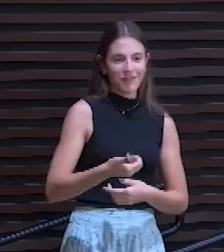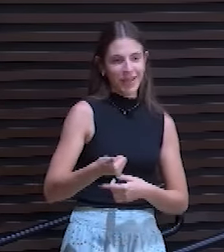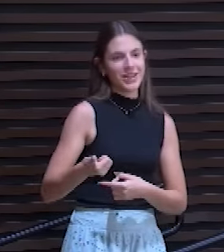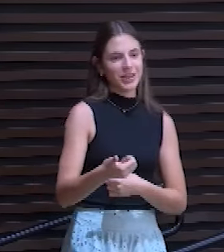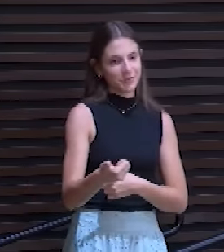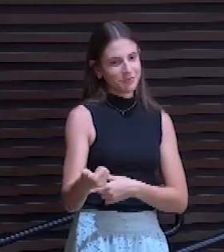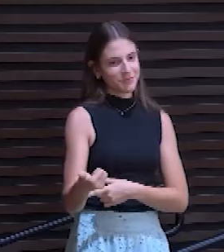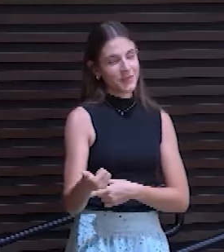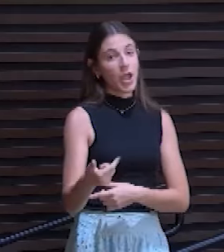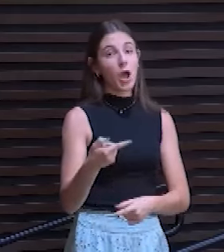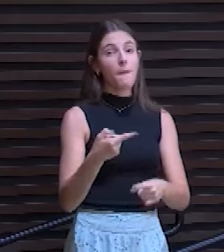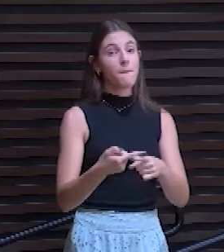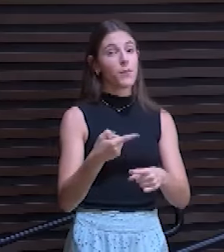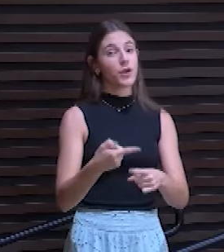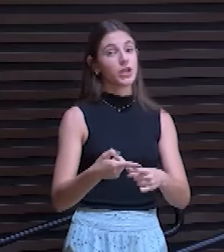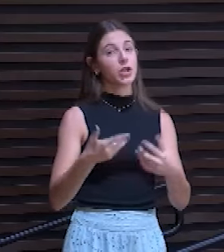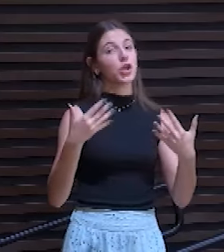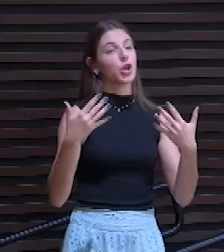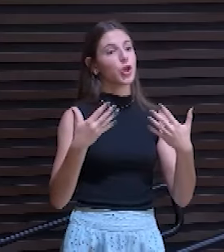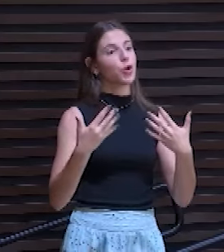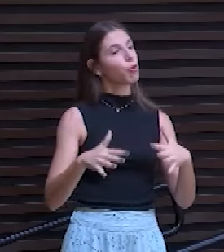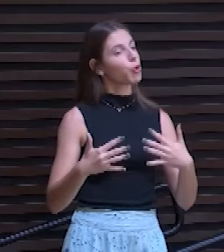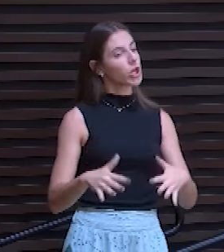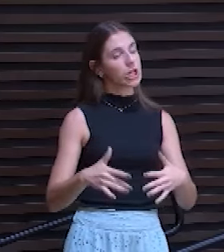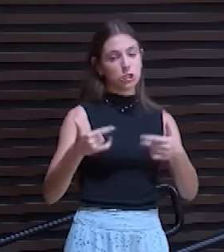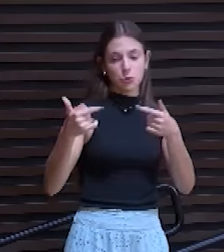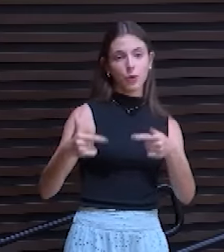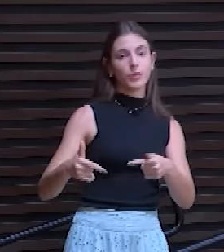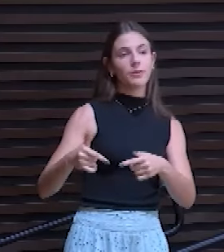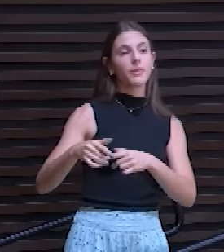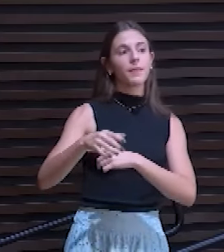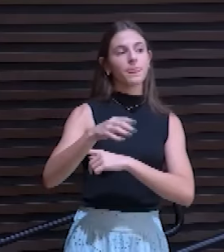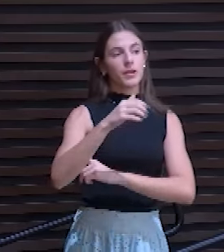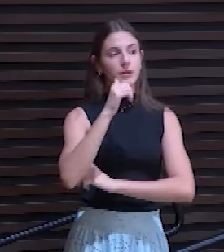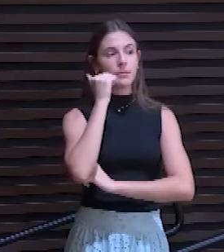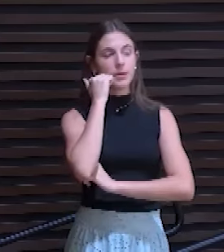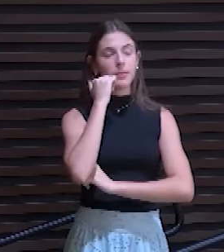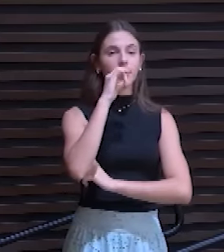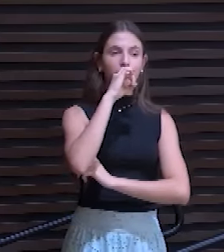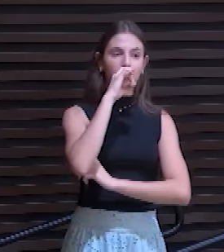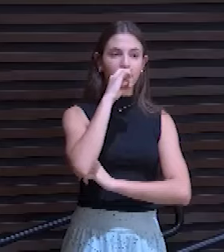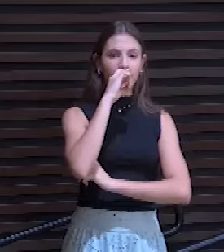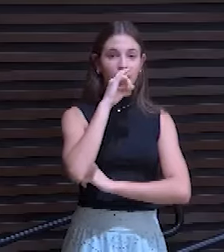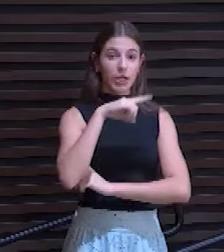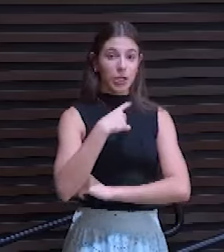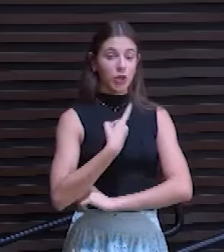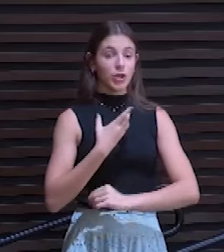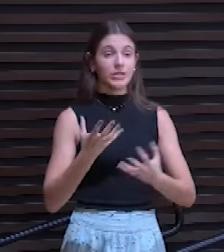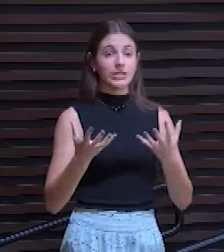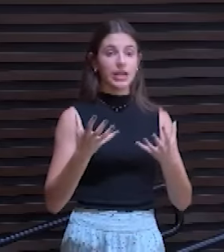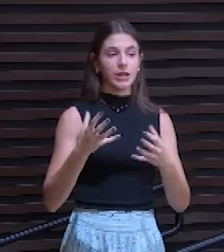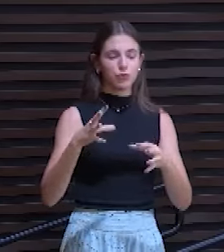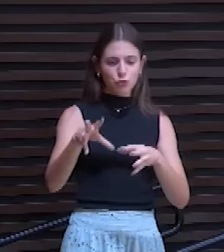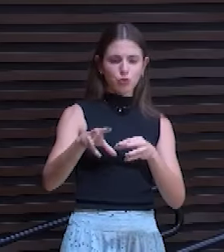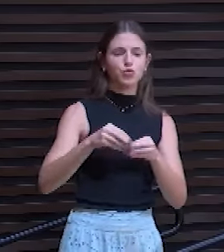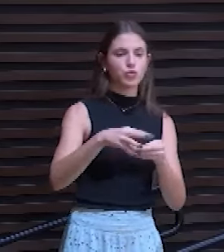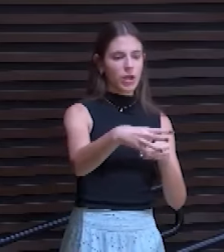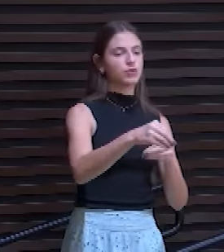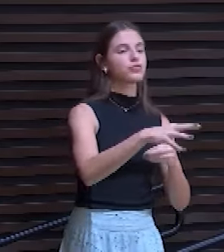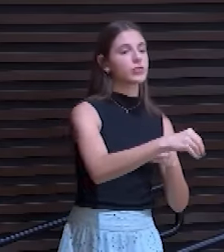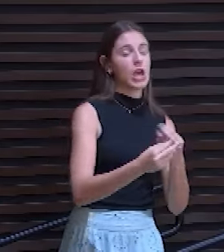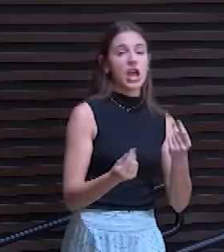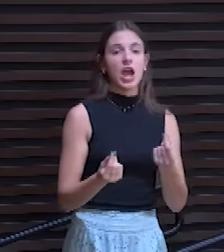Porque o grande problema de nós pais hoje, nós vamos ver aqui, é que nós queremos juntar, queremos ter, e não sou